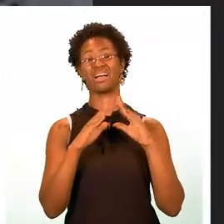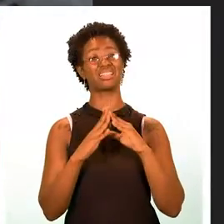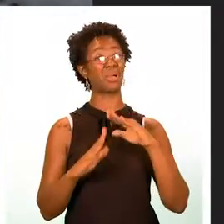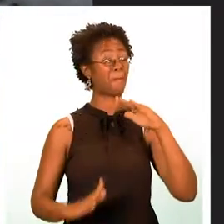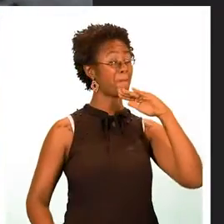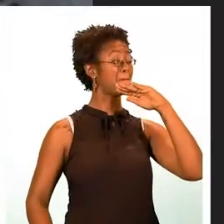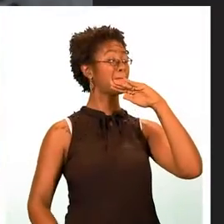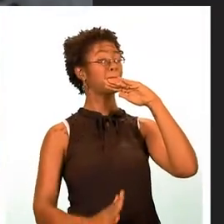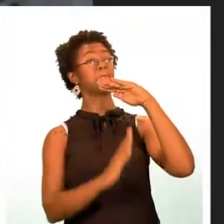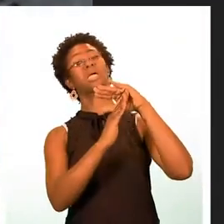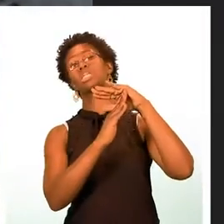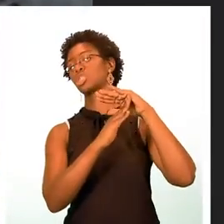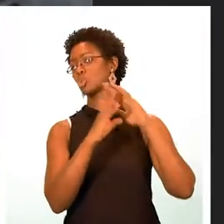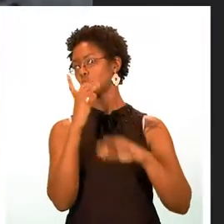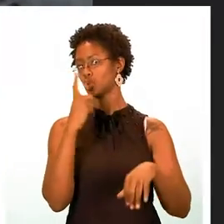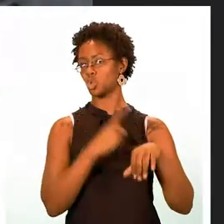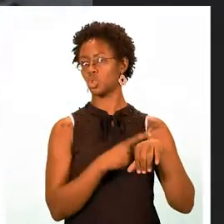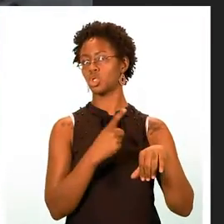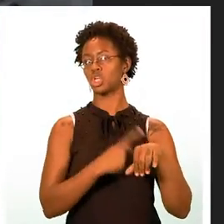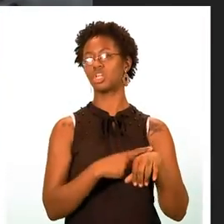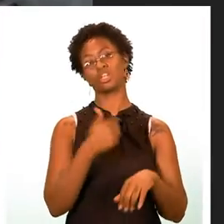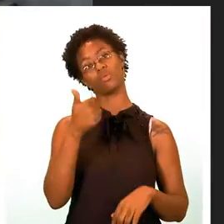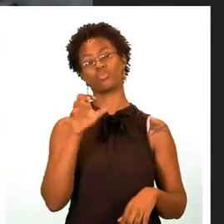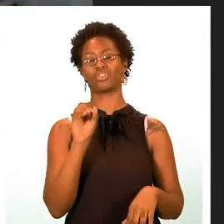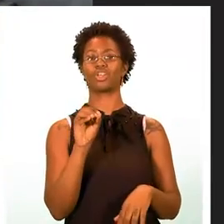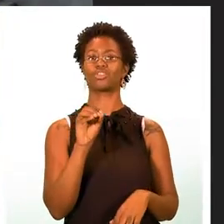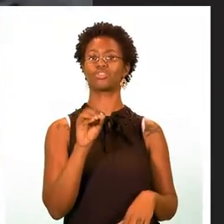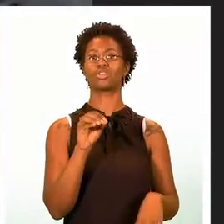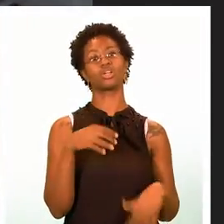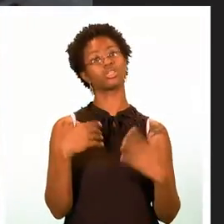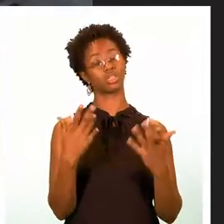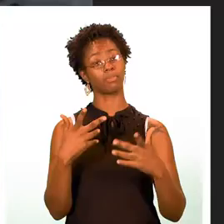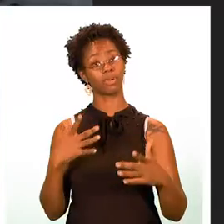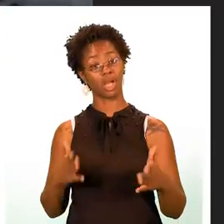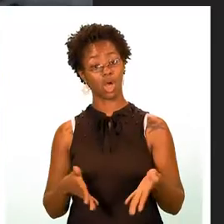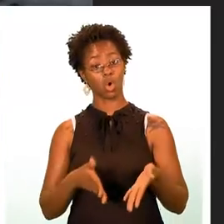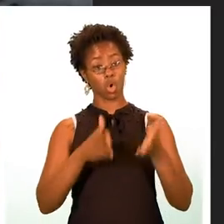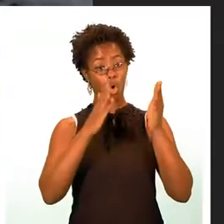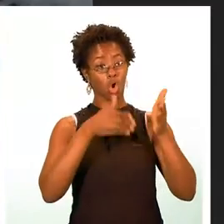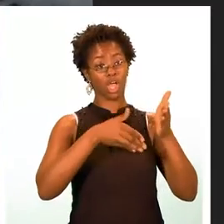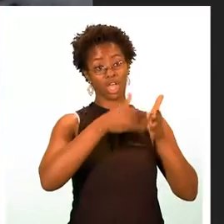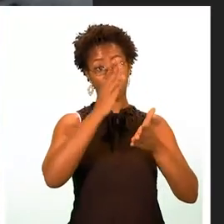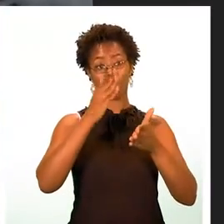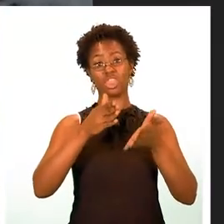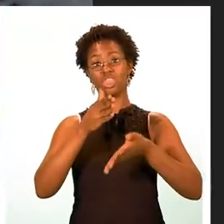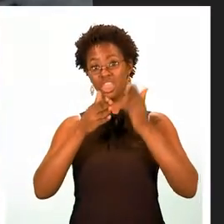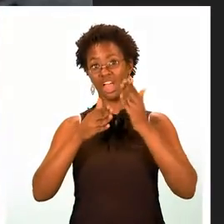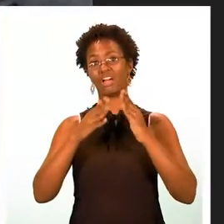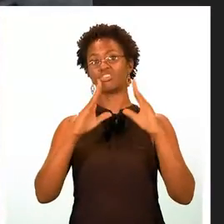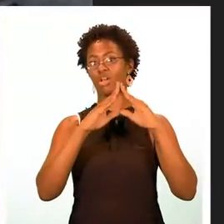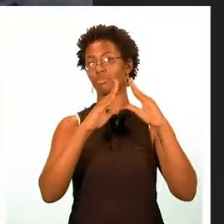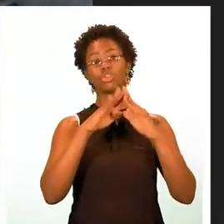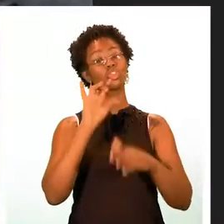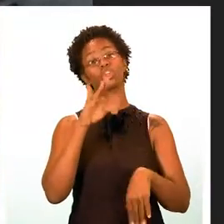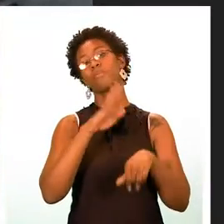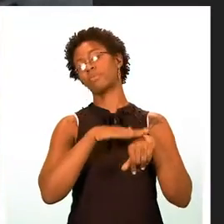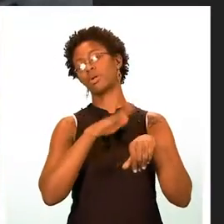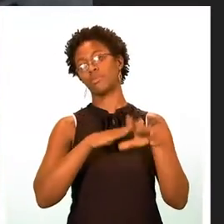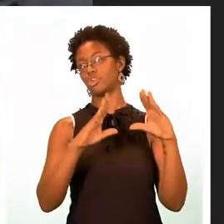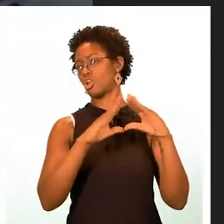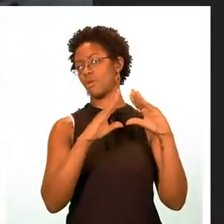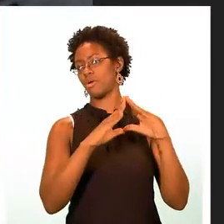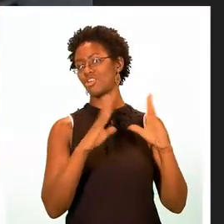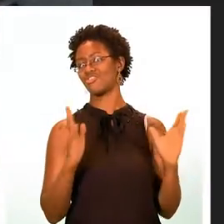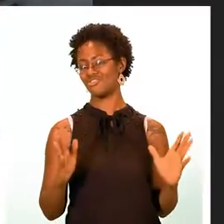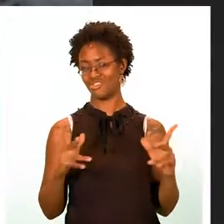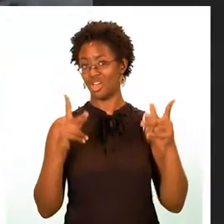está no máximo de dureza, que é o 10. Então, quem corta o diamante é só o próprio diamante. Inclusive, com